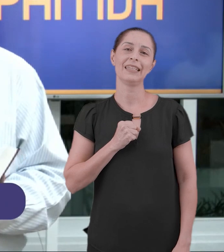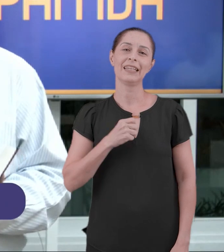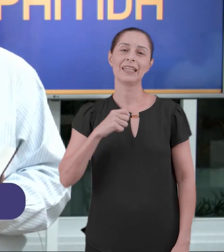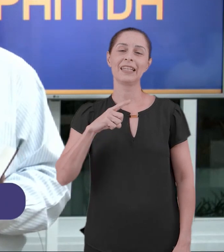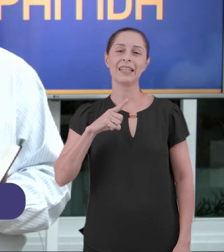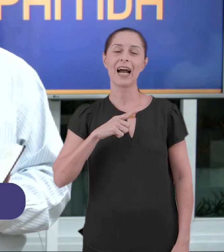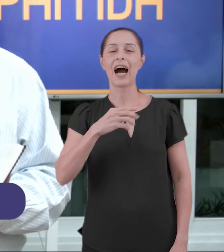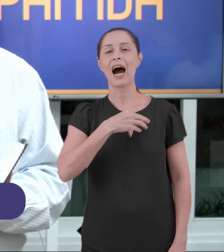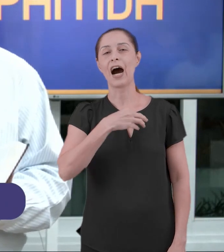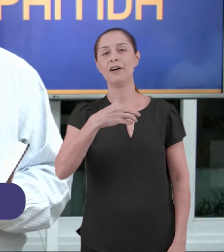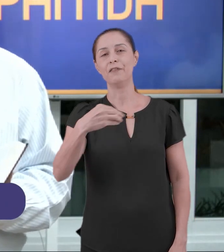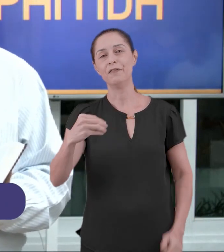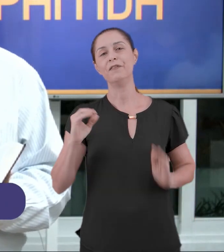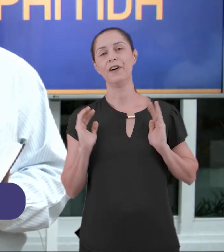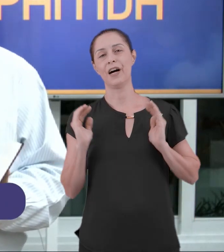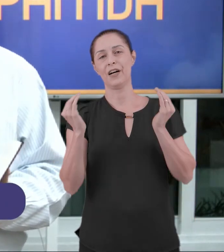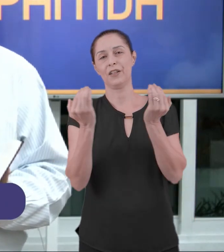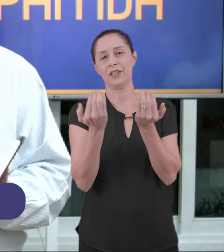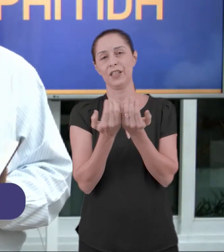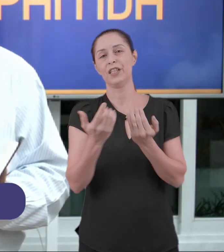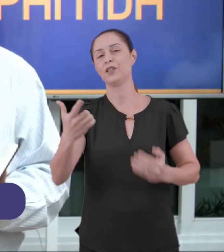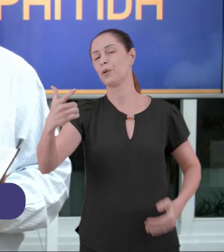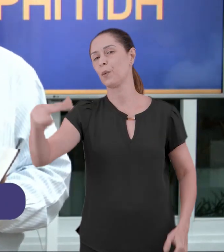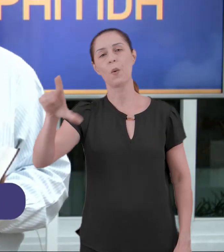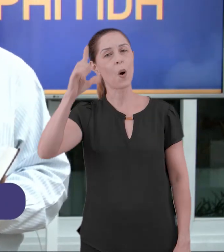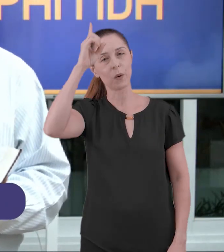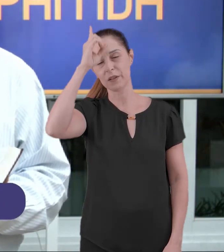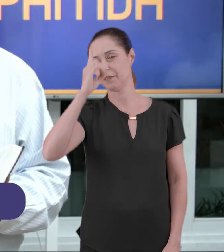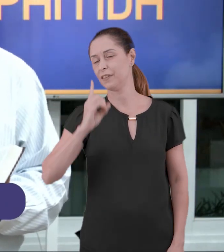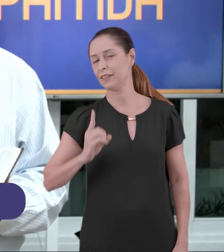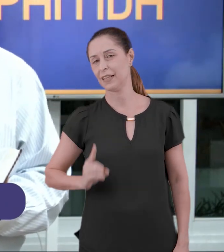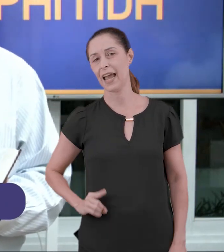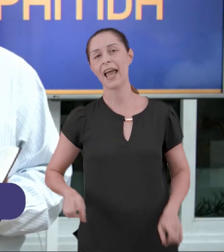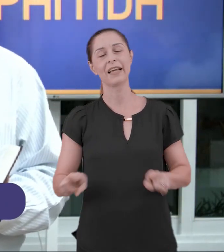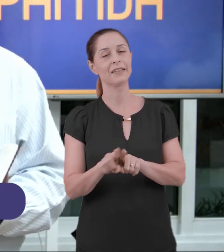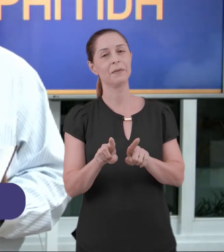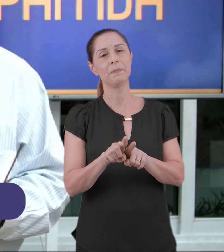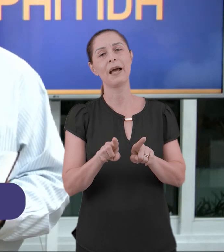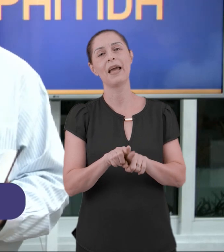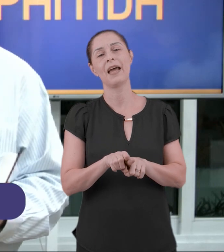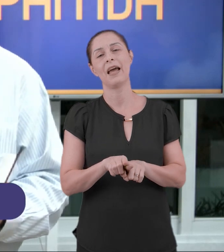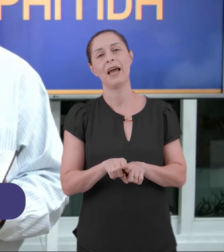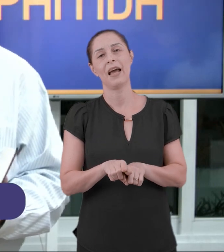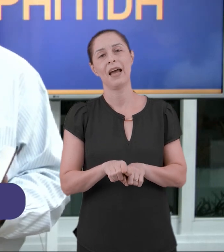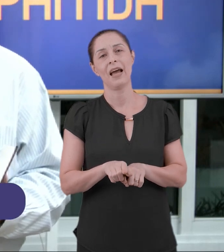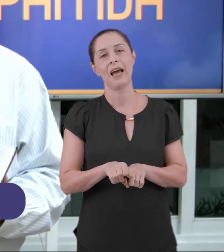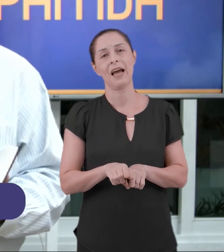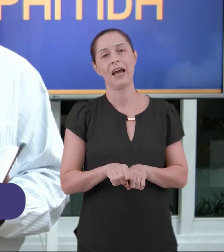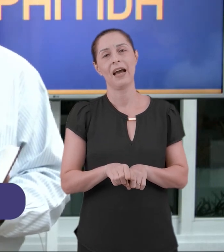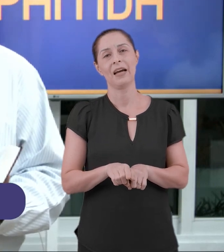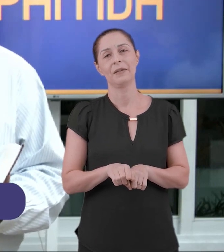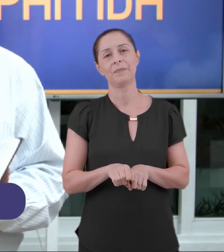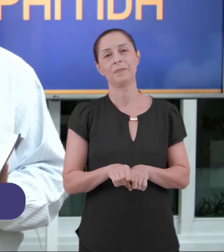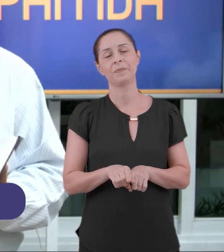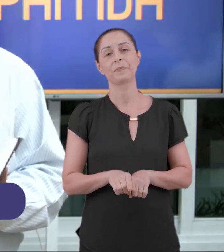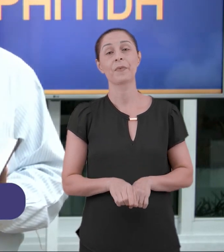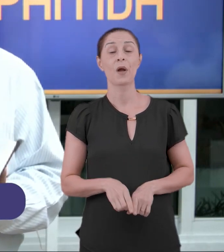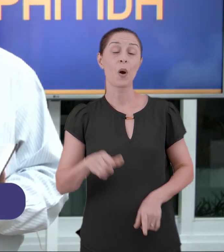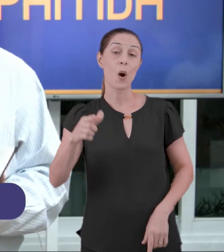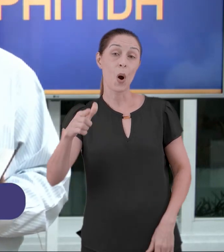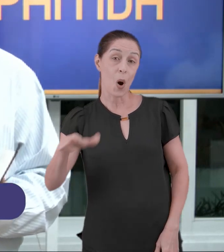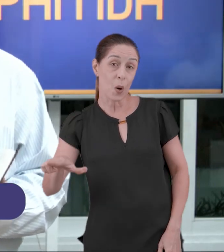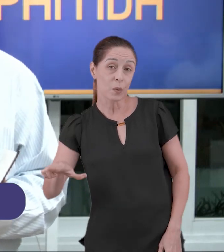autistas, daquelas outras que têm outras deficiências, de algumas que têm